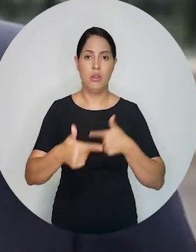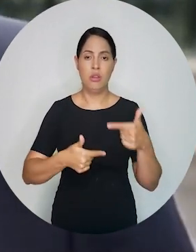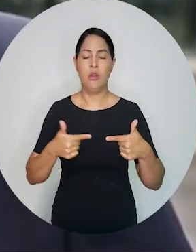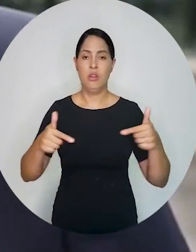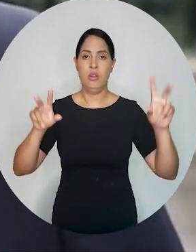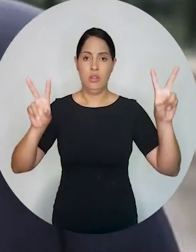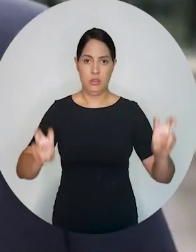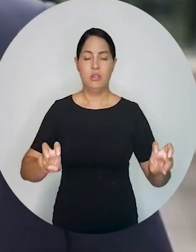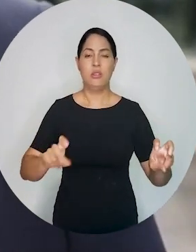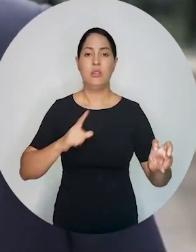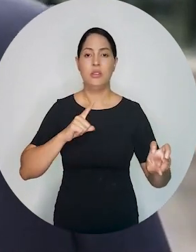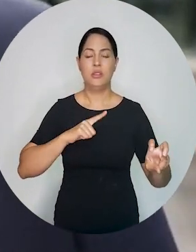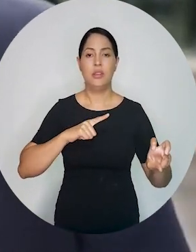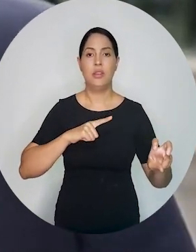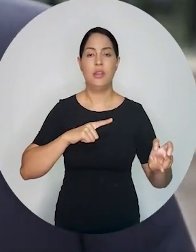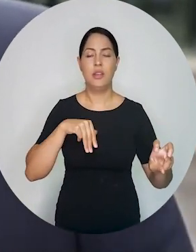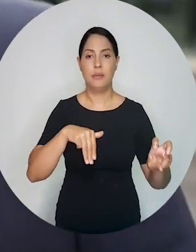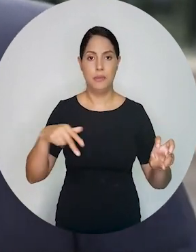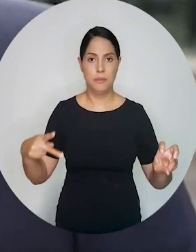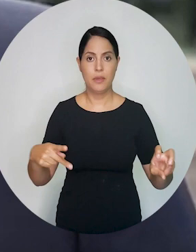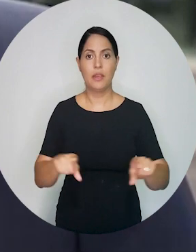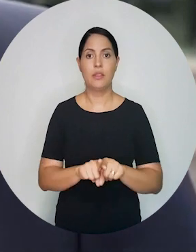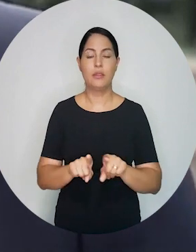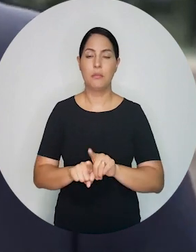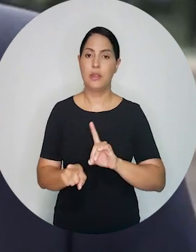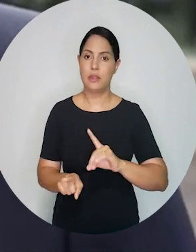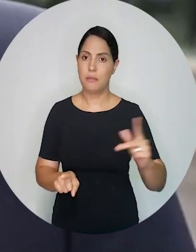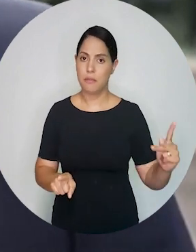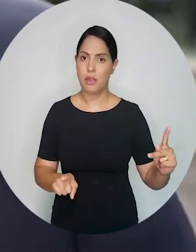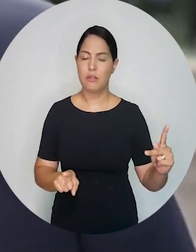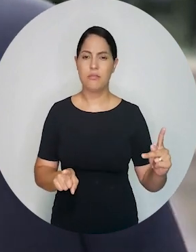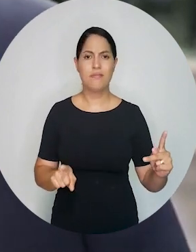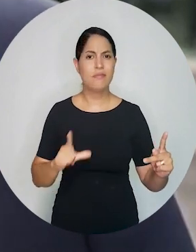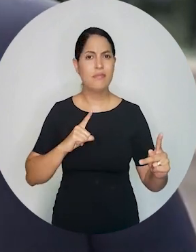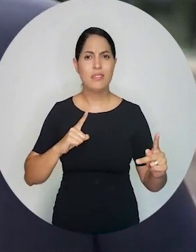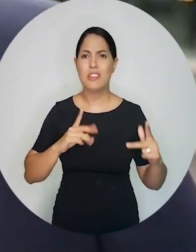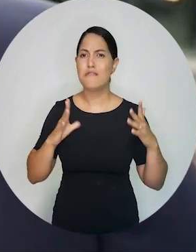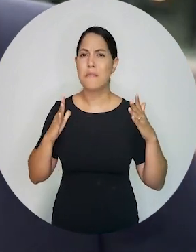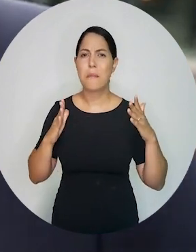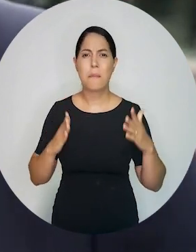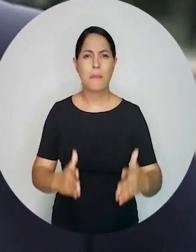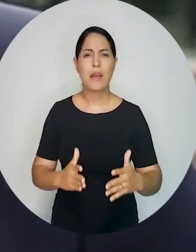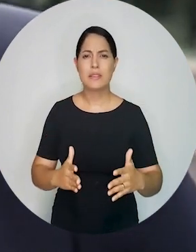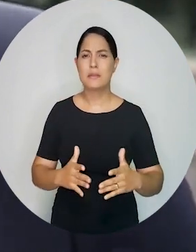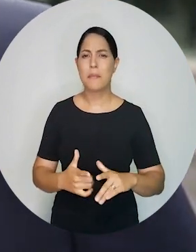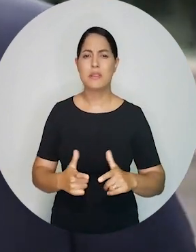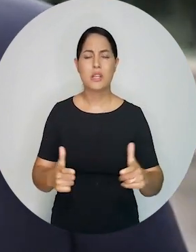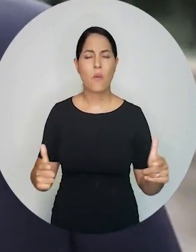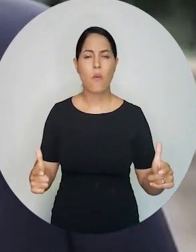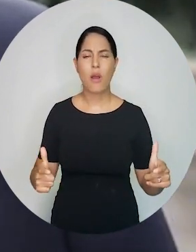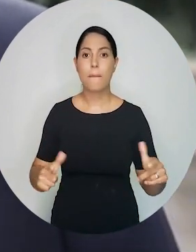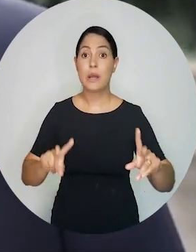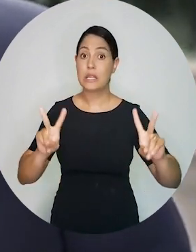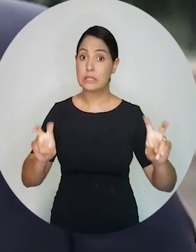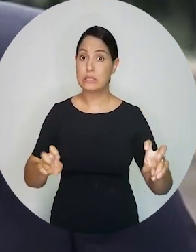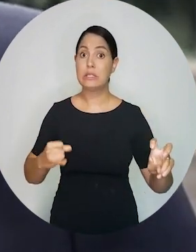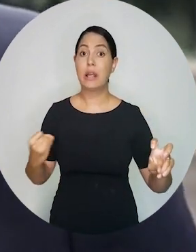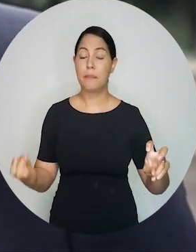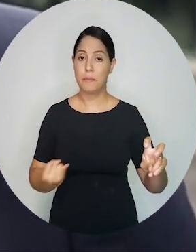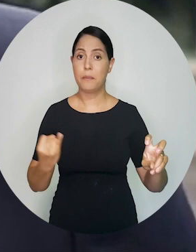da sua administração e das equipes que trabalham com o tema. Tivemos o Ministério Público, a Defensoria, portanto, uma